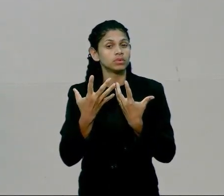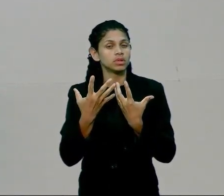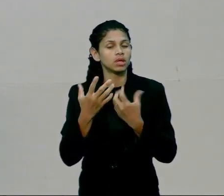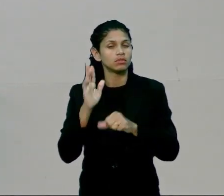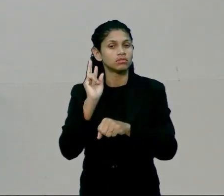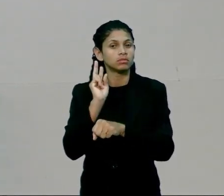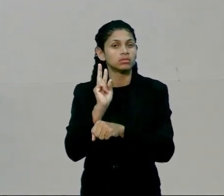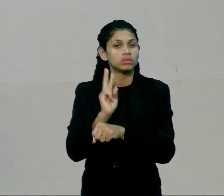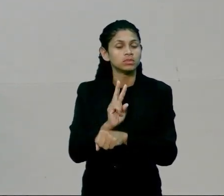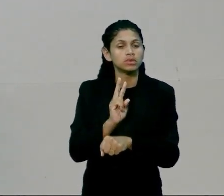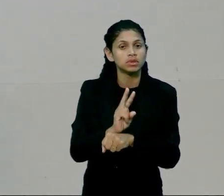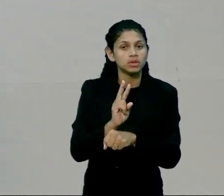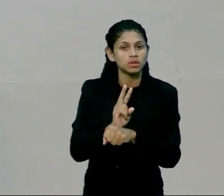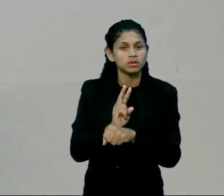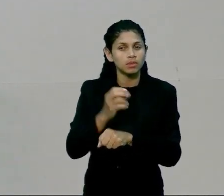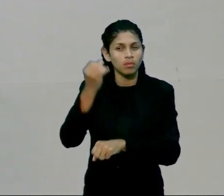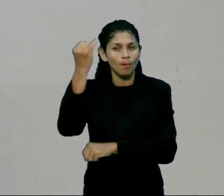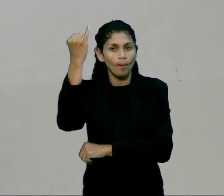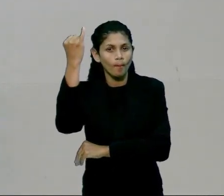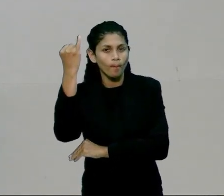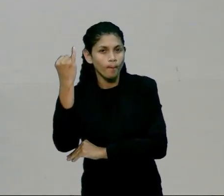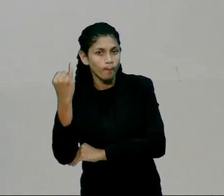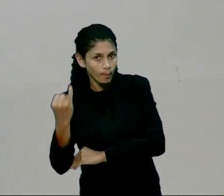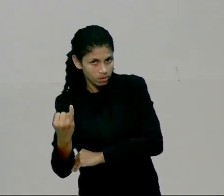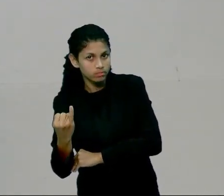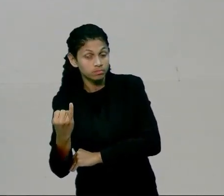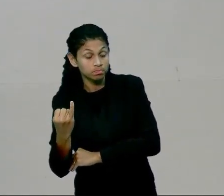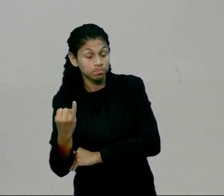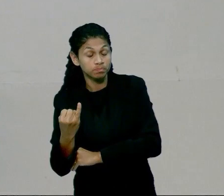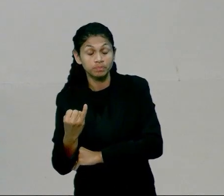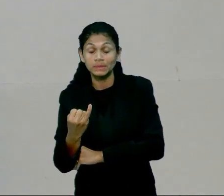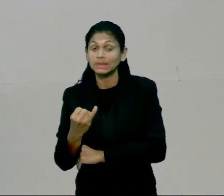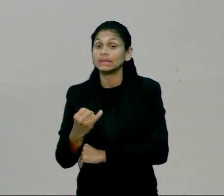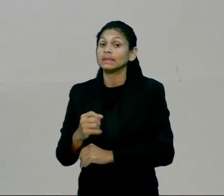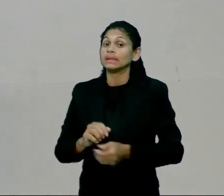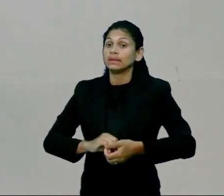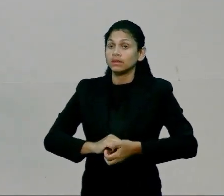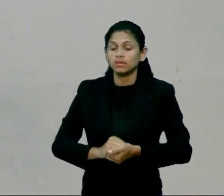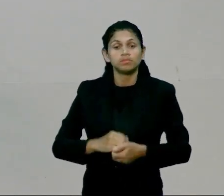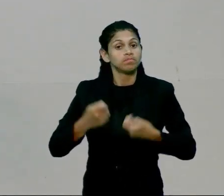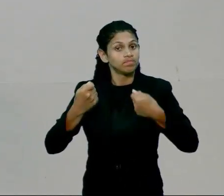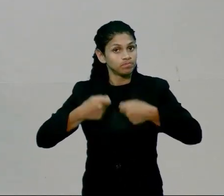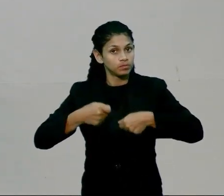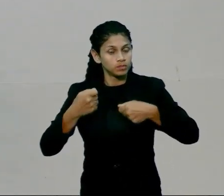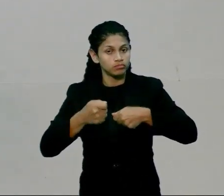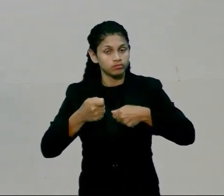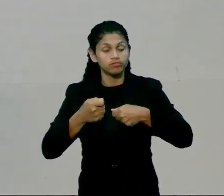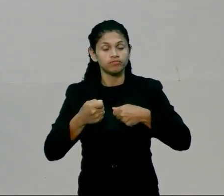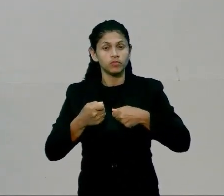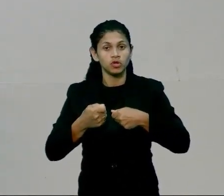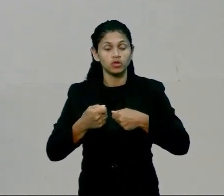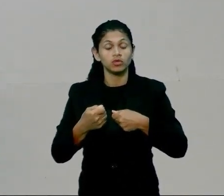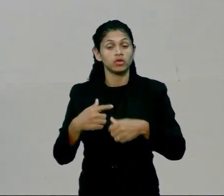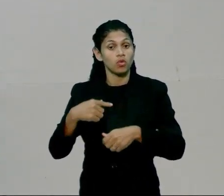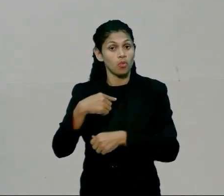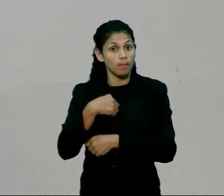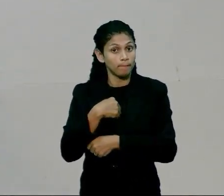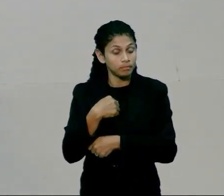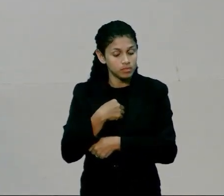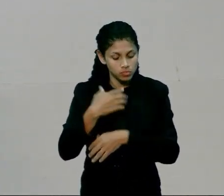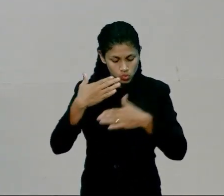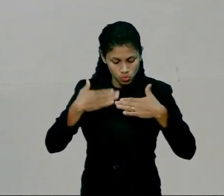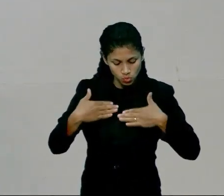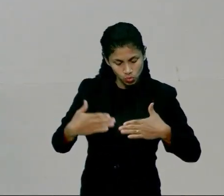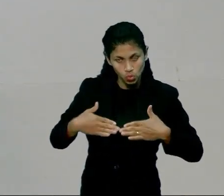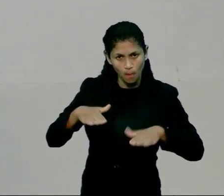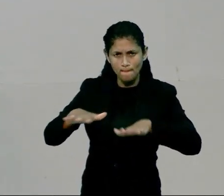a queimar calorias. E para eu queimar calorias, eu preciso botar o meu corpo em funcionamento contínuo,